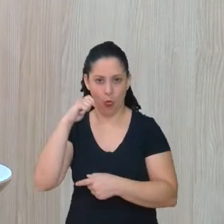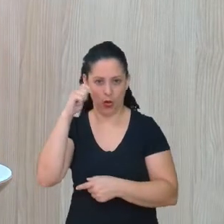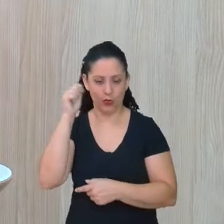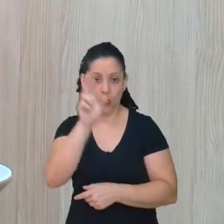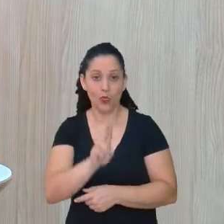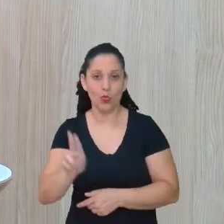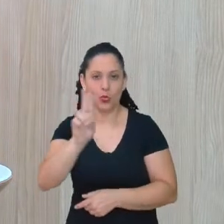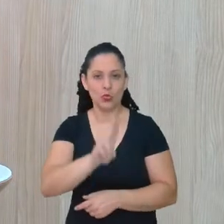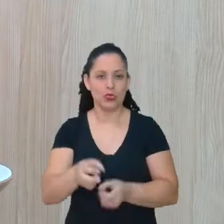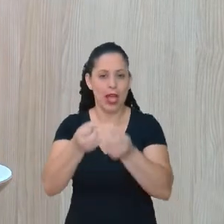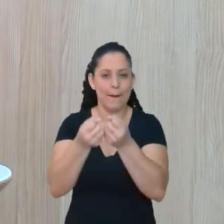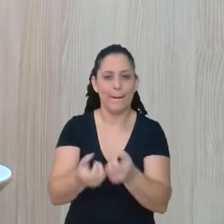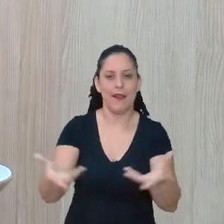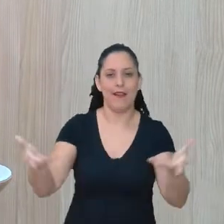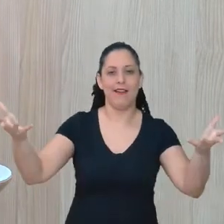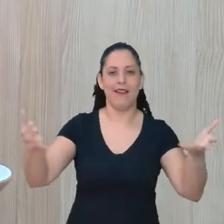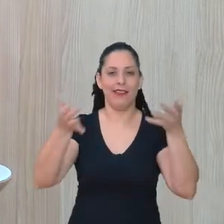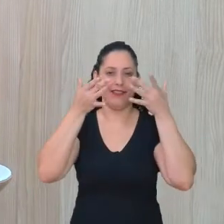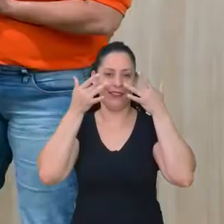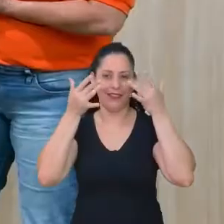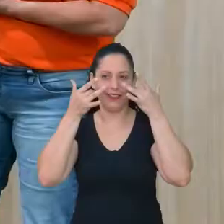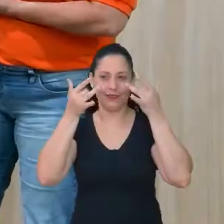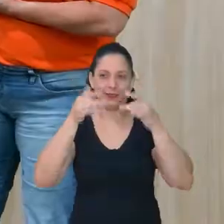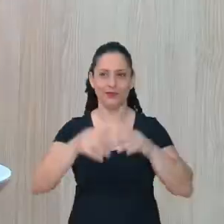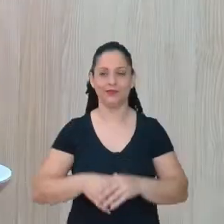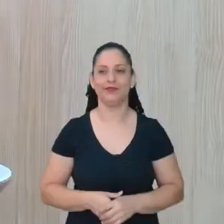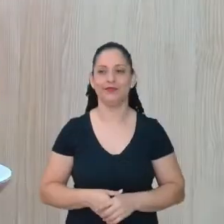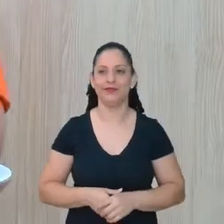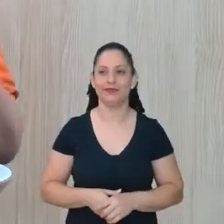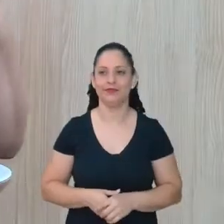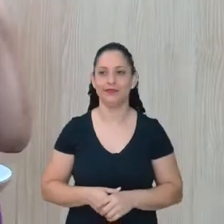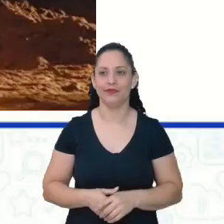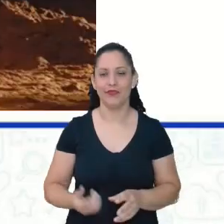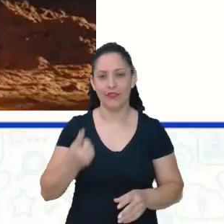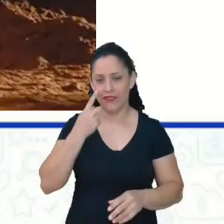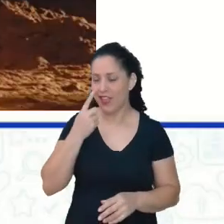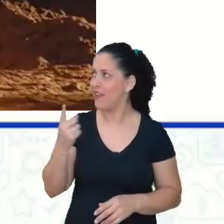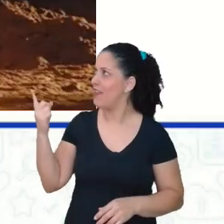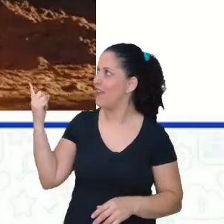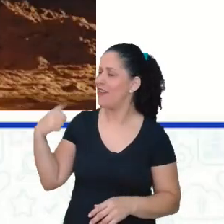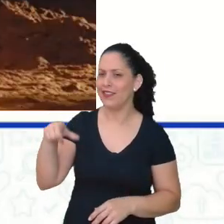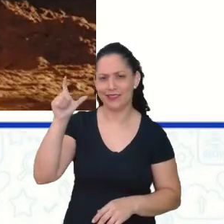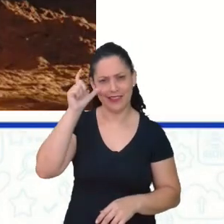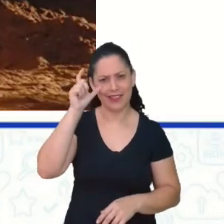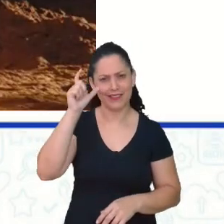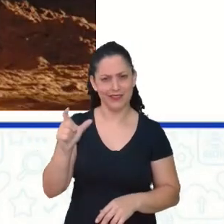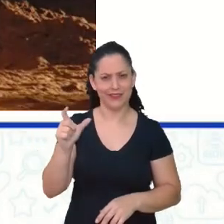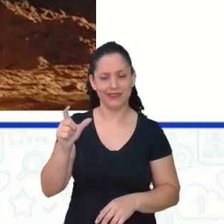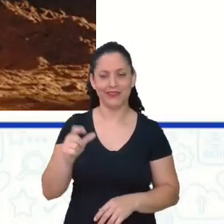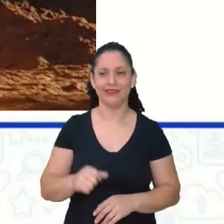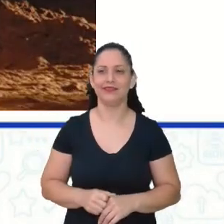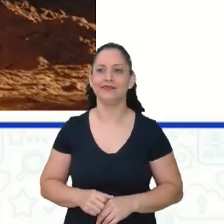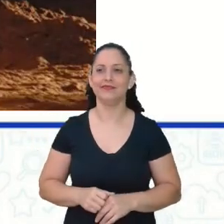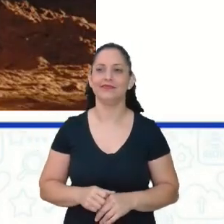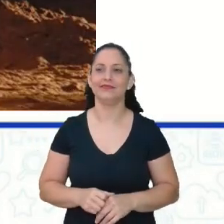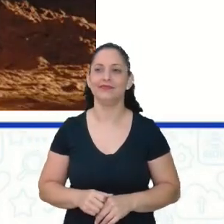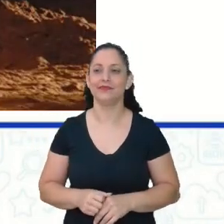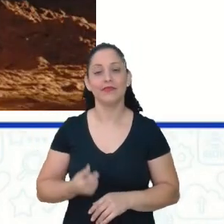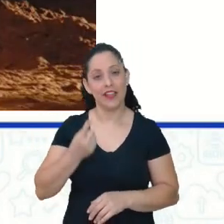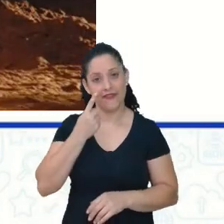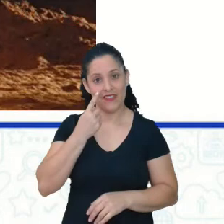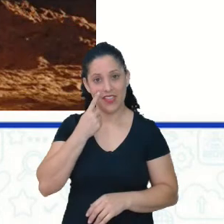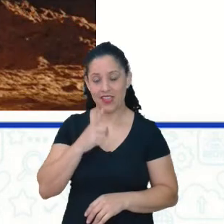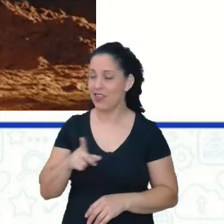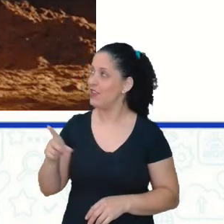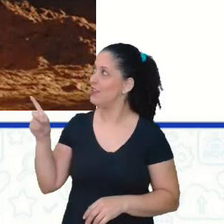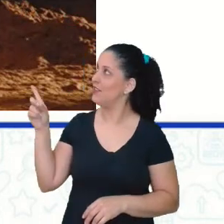performance. Muito interessante. Muito interessante. Aí outra, olha só que interessante vamos dar uma olhada aí. Vocês estão